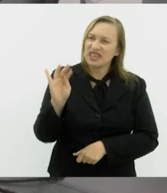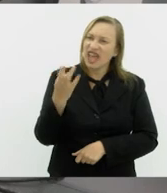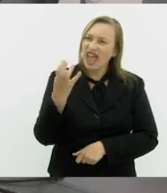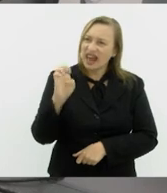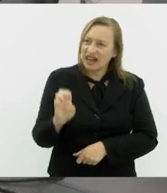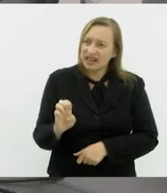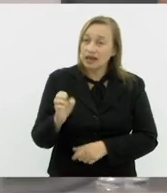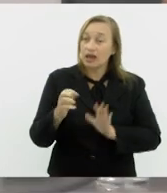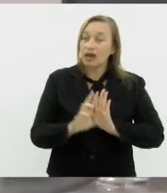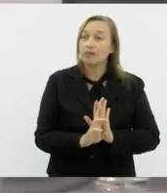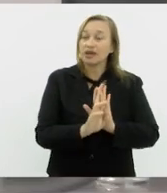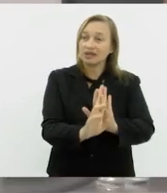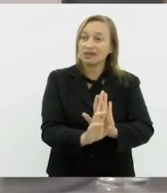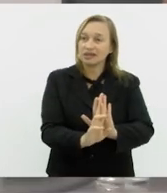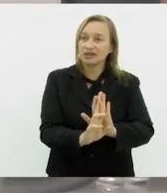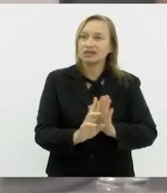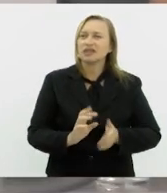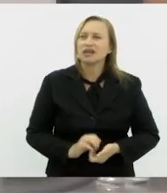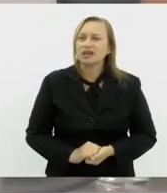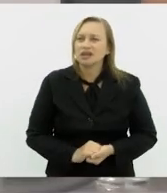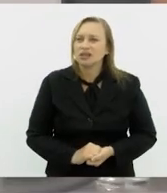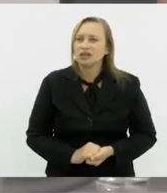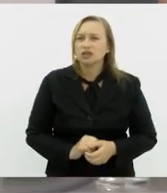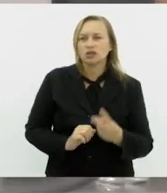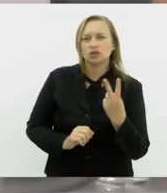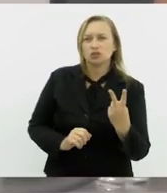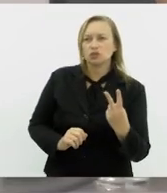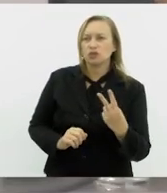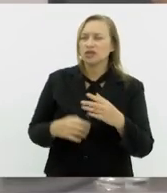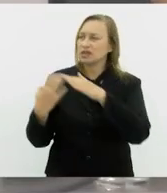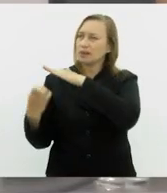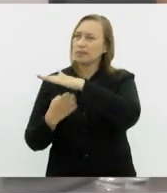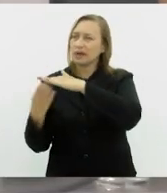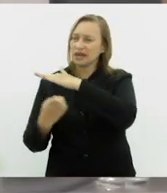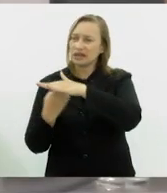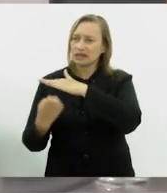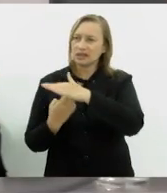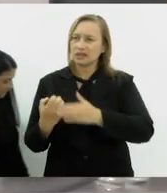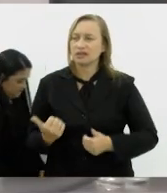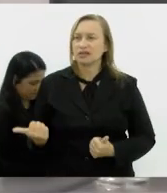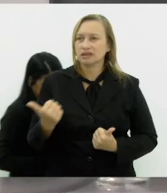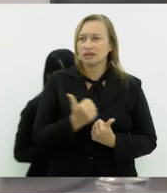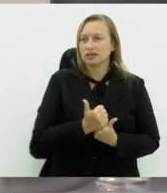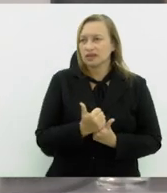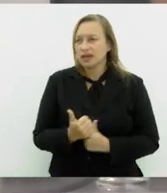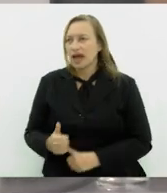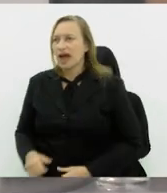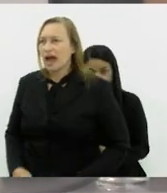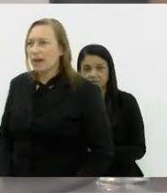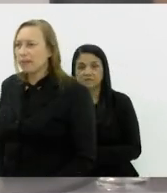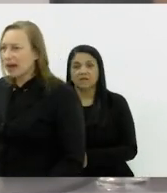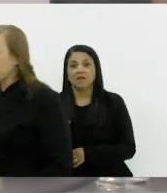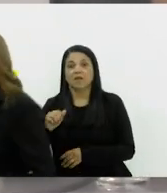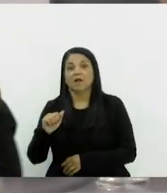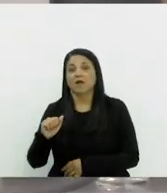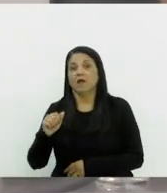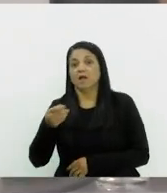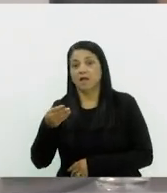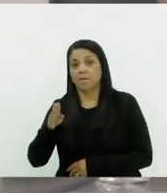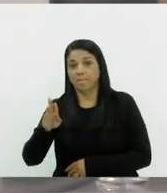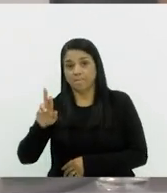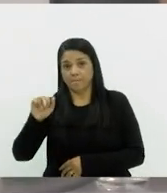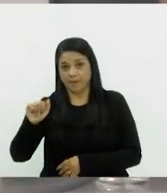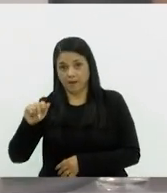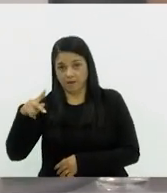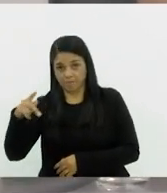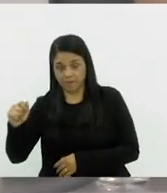aqui representando, então, 10 empresas. Ele está representando a ABRAP, Associação Brasileira